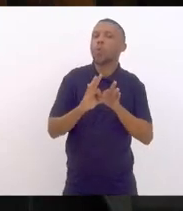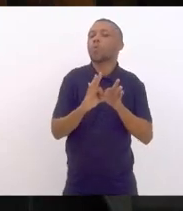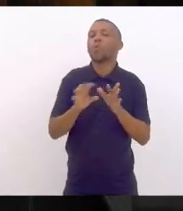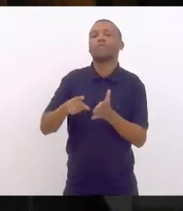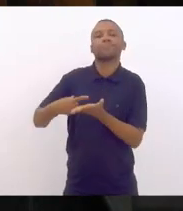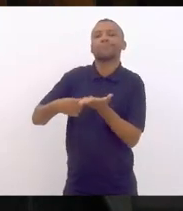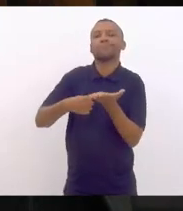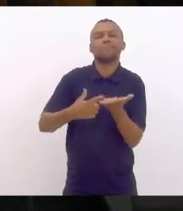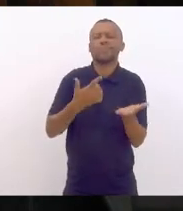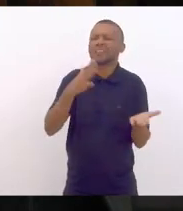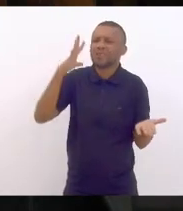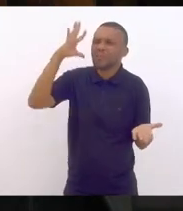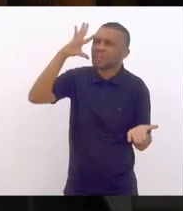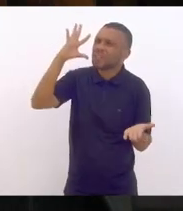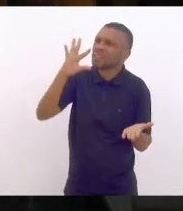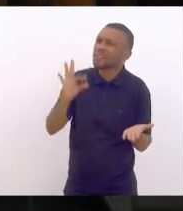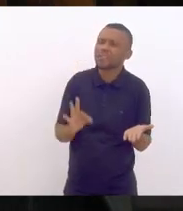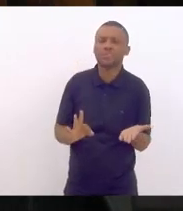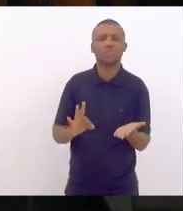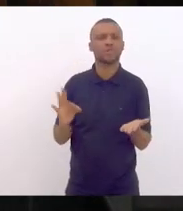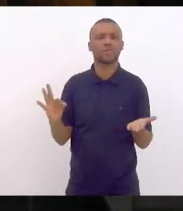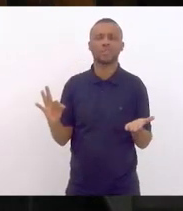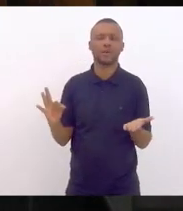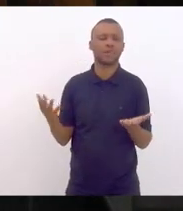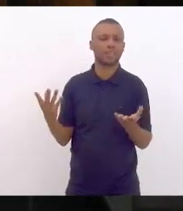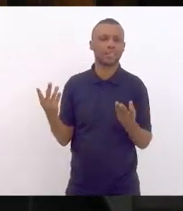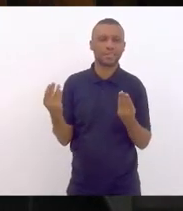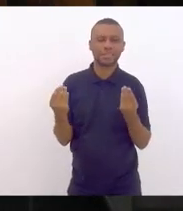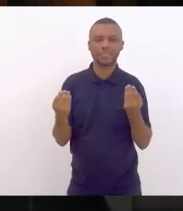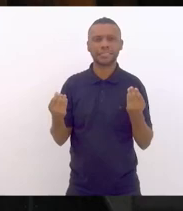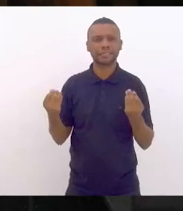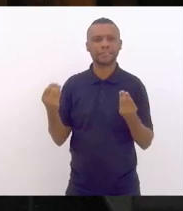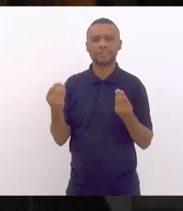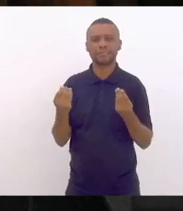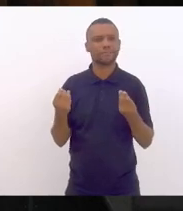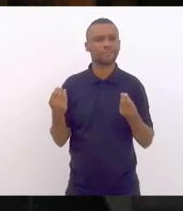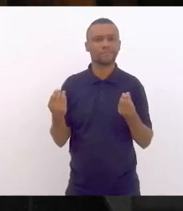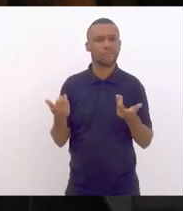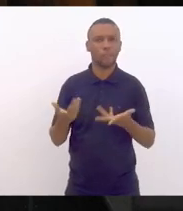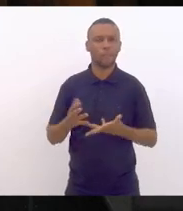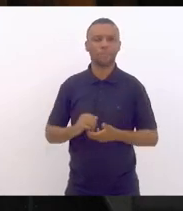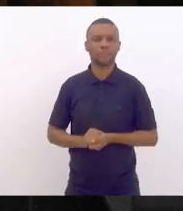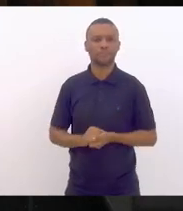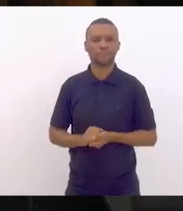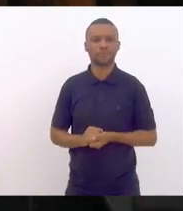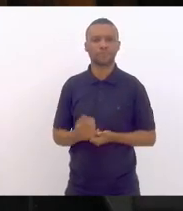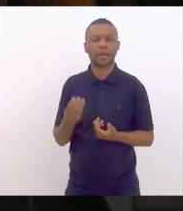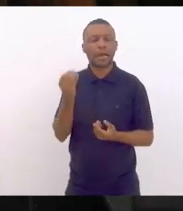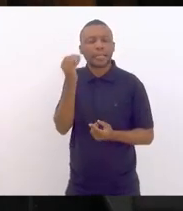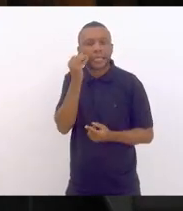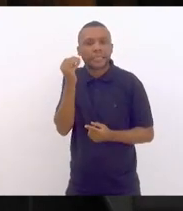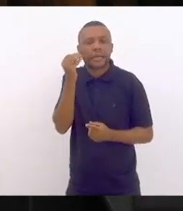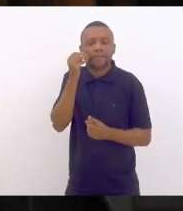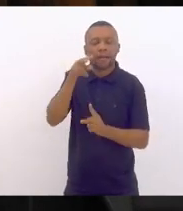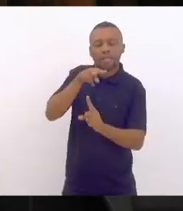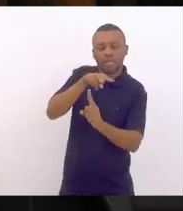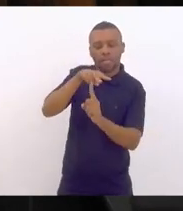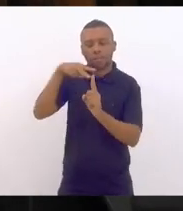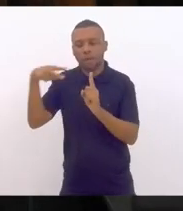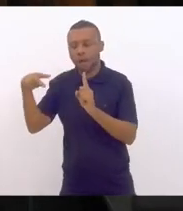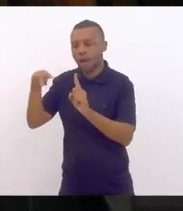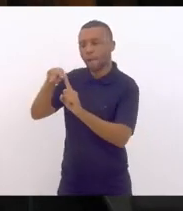não entendia pela nada o perspectivas ideológicas